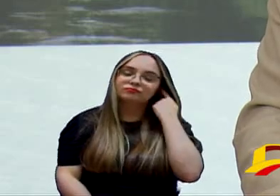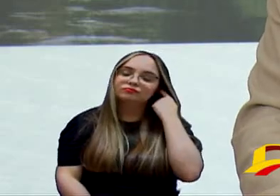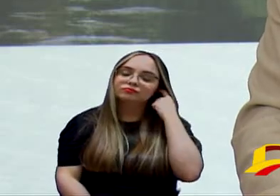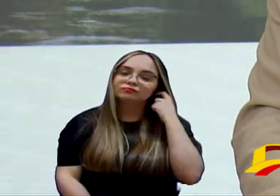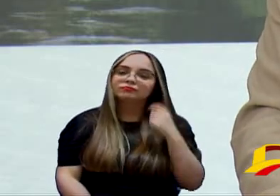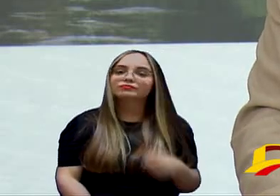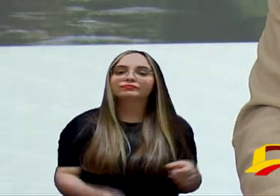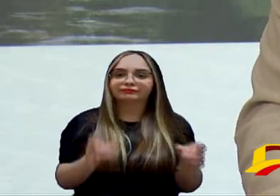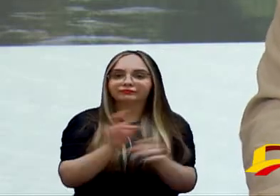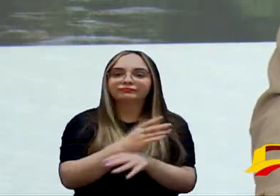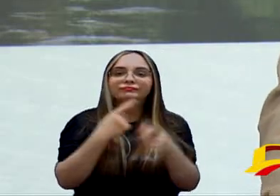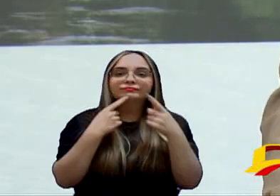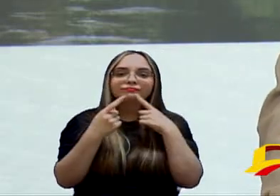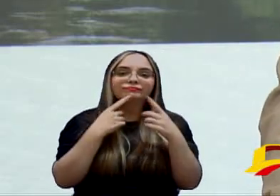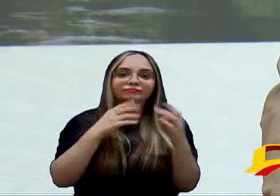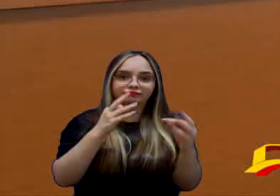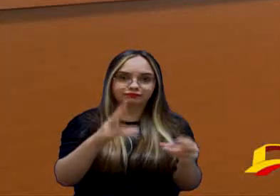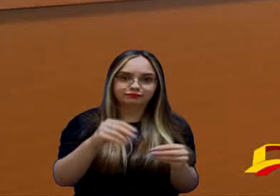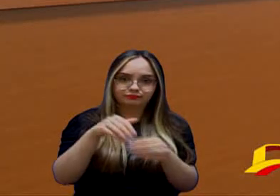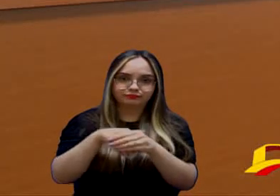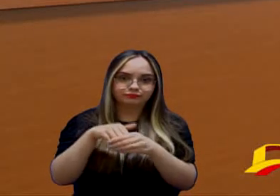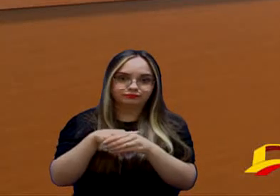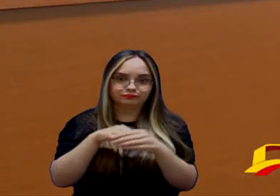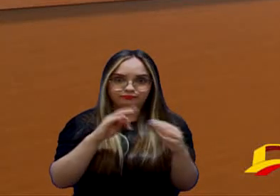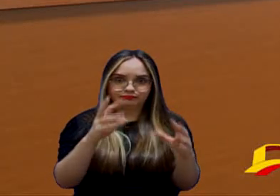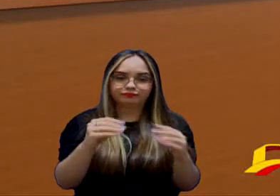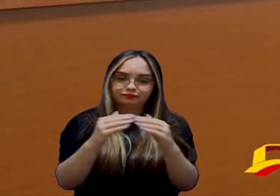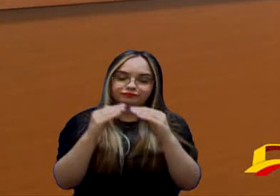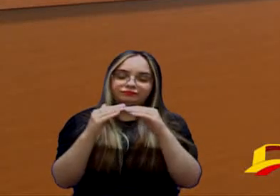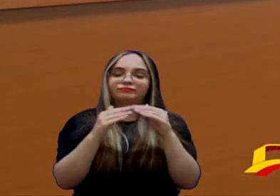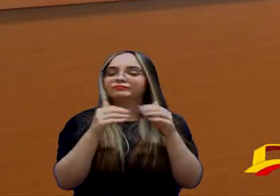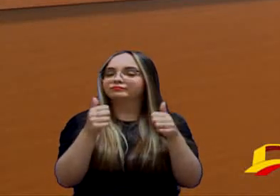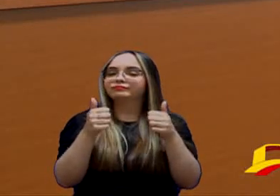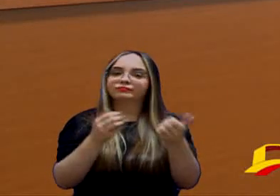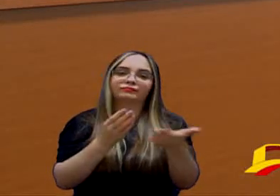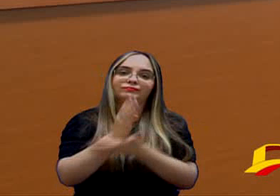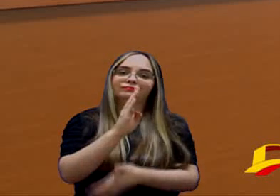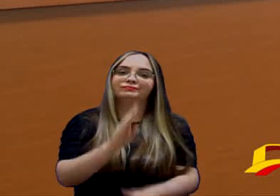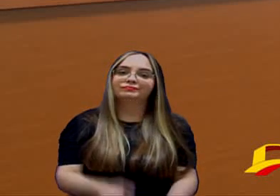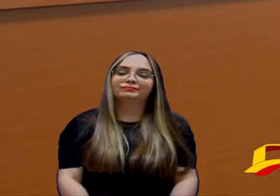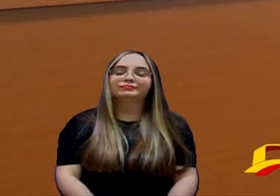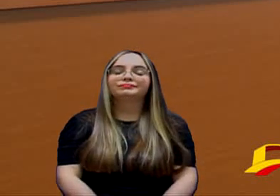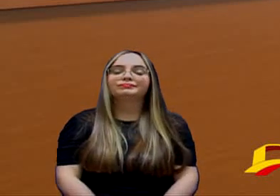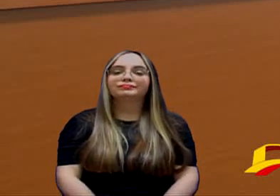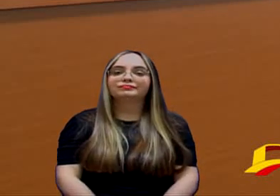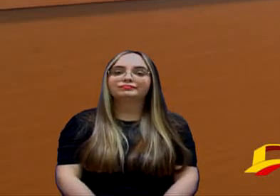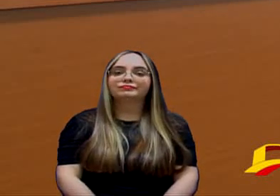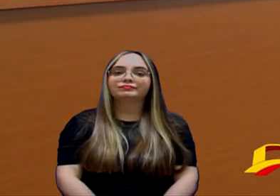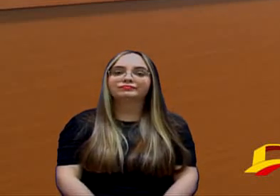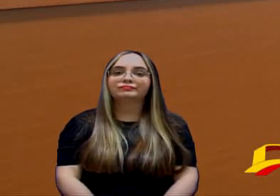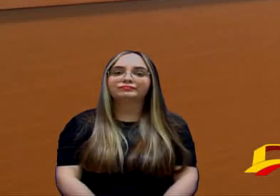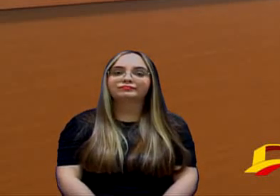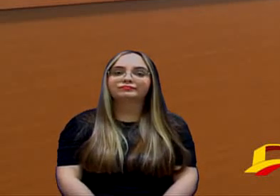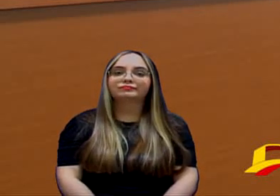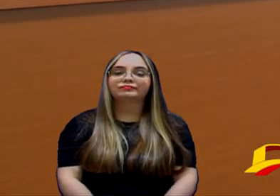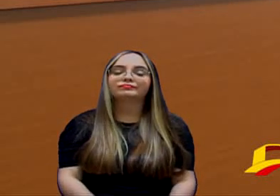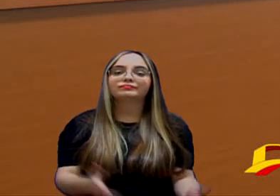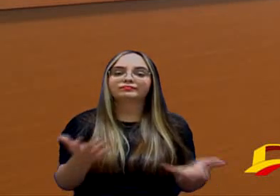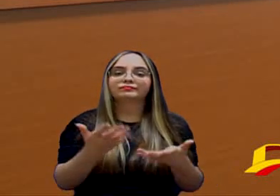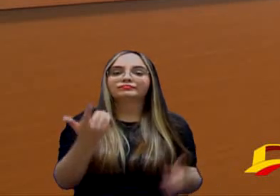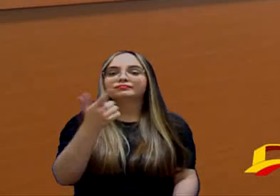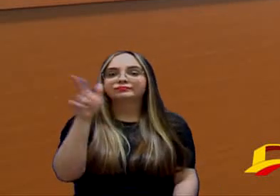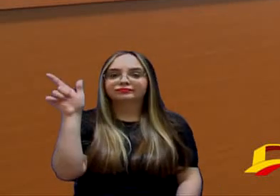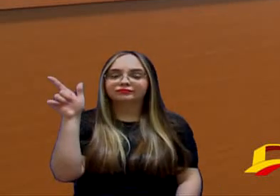é encerrar a discussão coloca em votação os vereadores concorda permanece Como estão aprovado o próximo requerimento